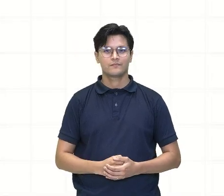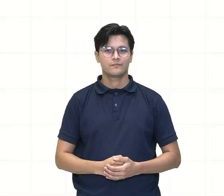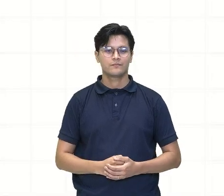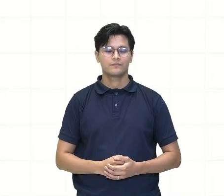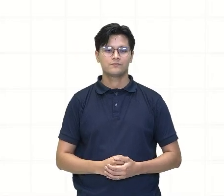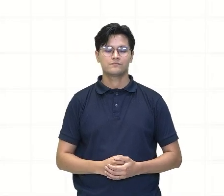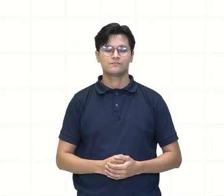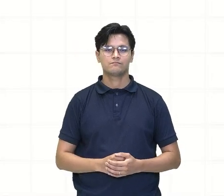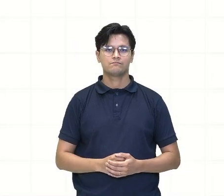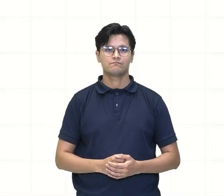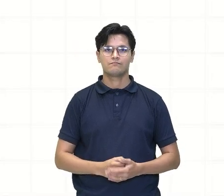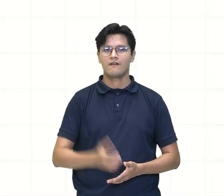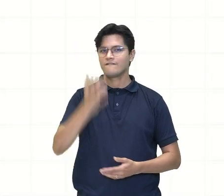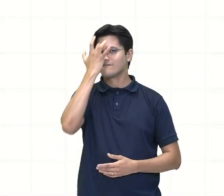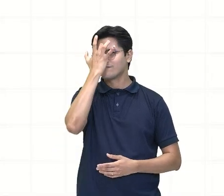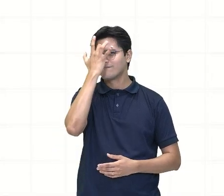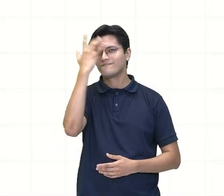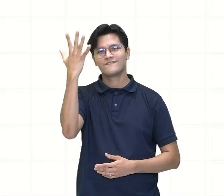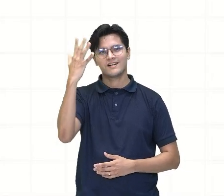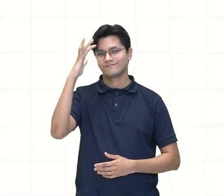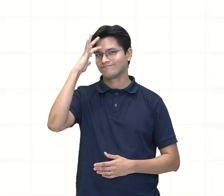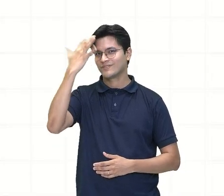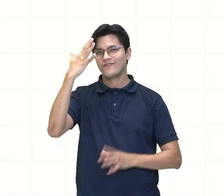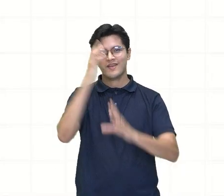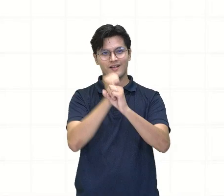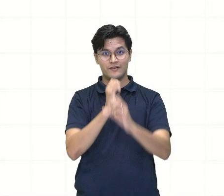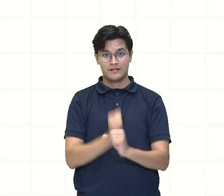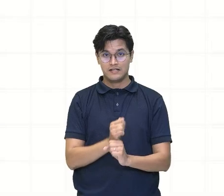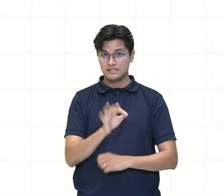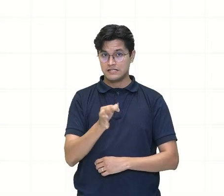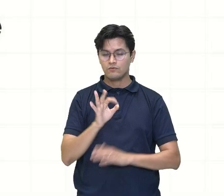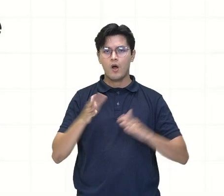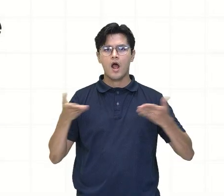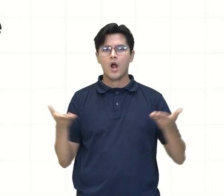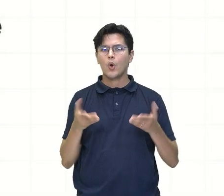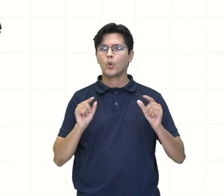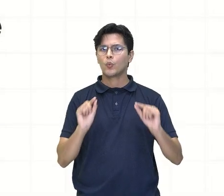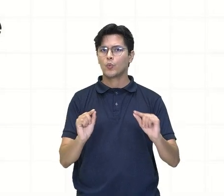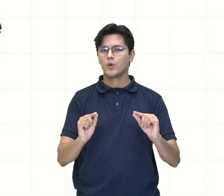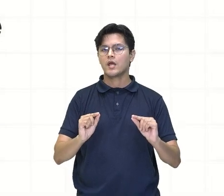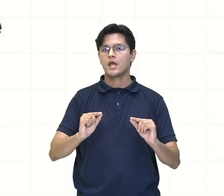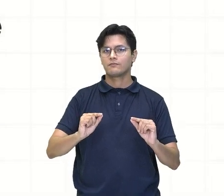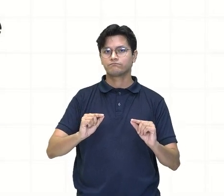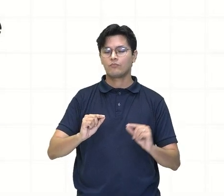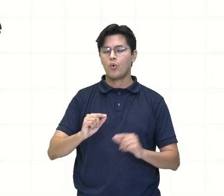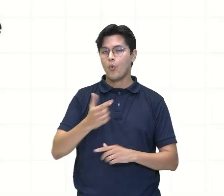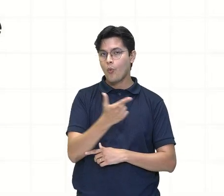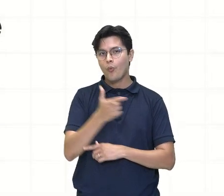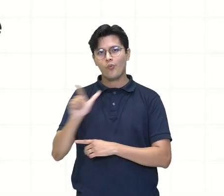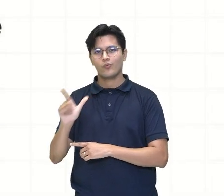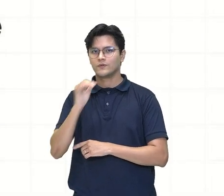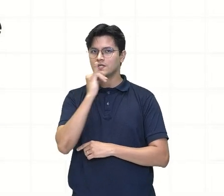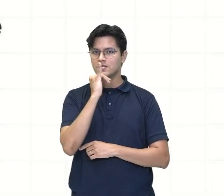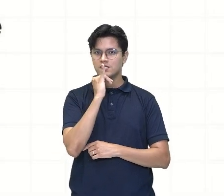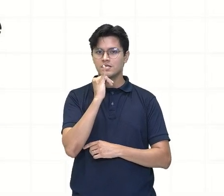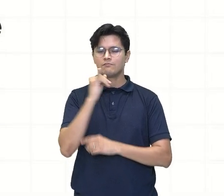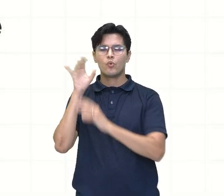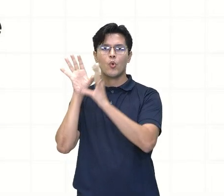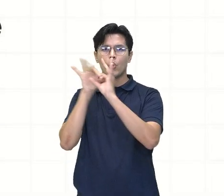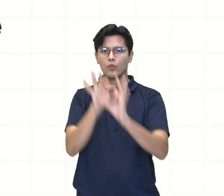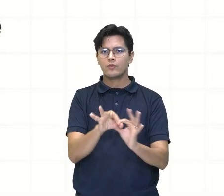Foi bem facinho, ok? Então, vamos agora para mais um exemplo. Vamos aqui à situação